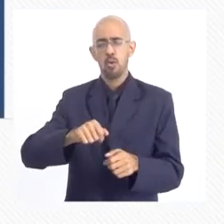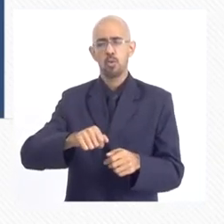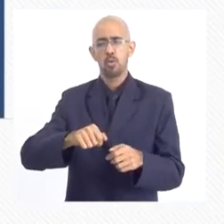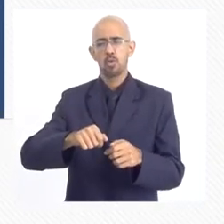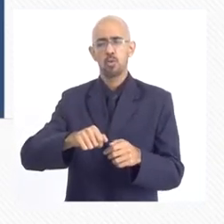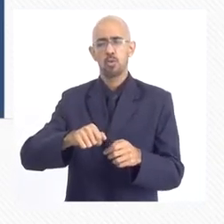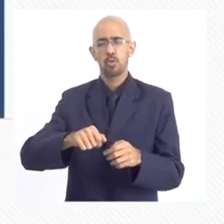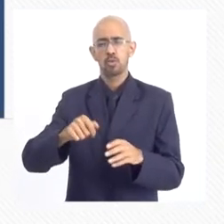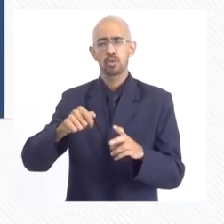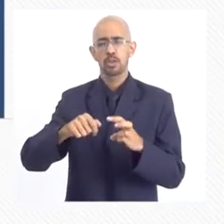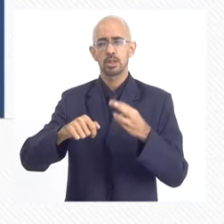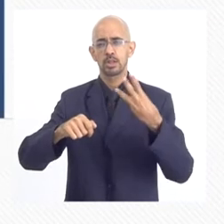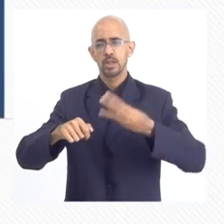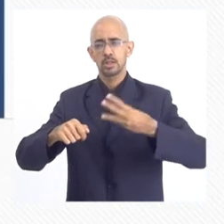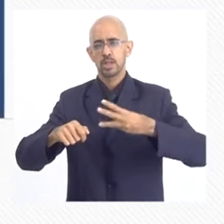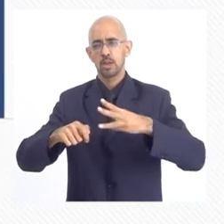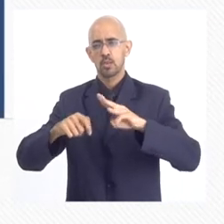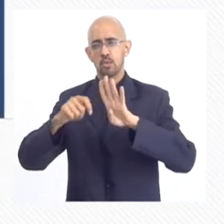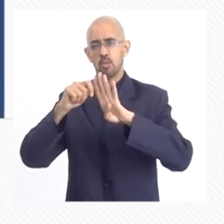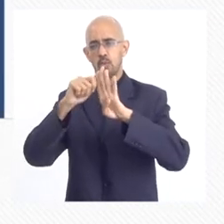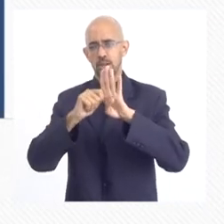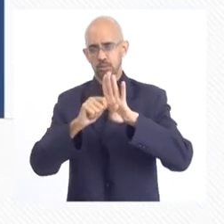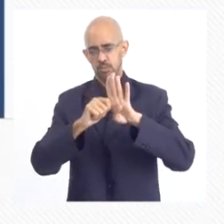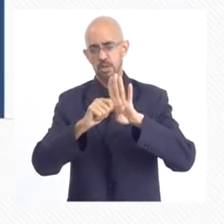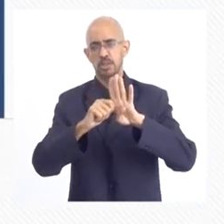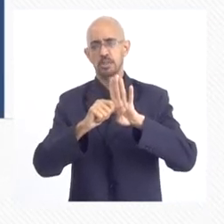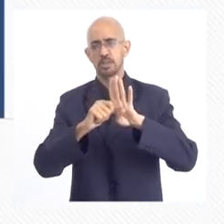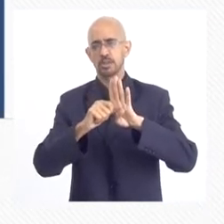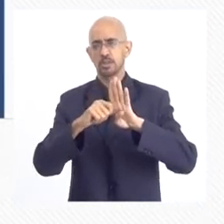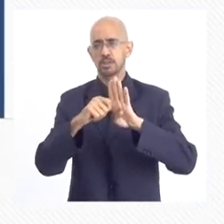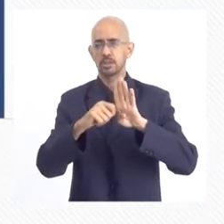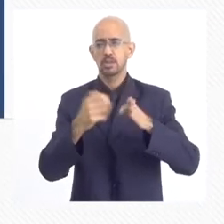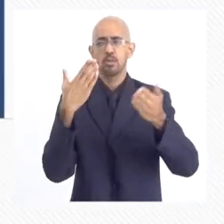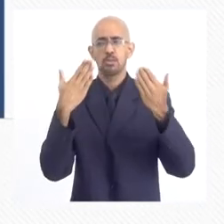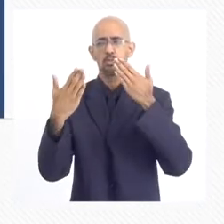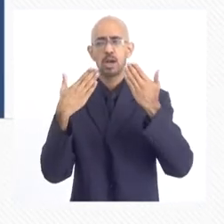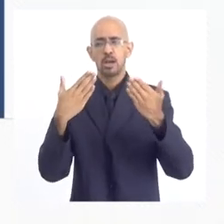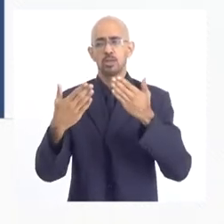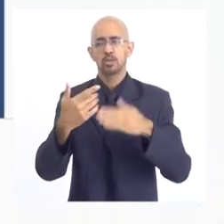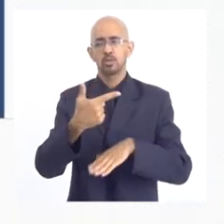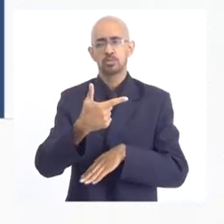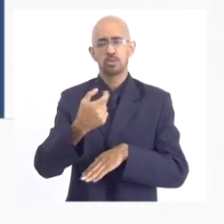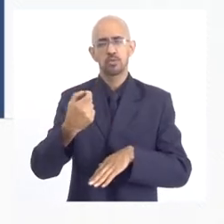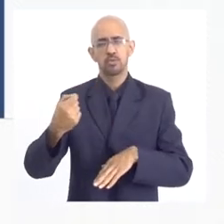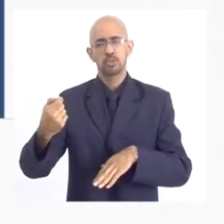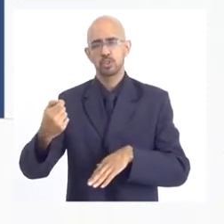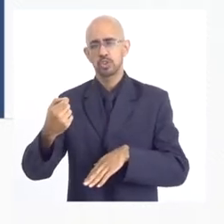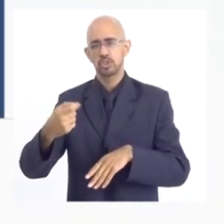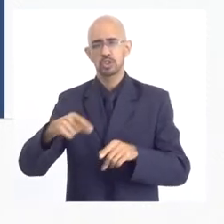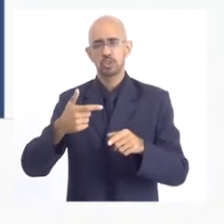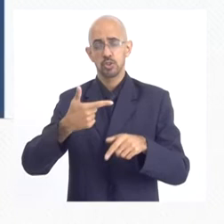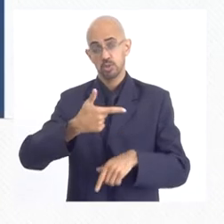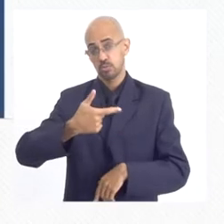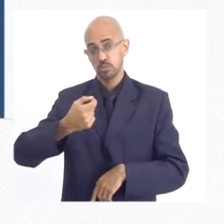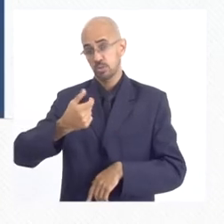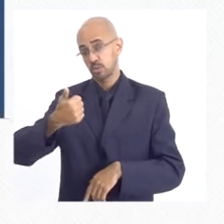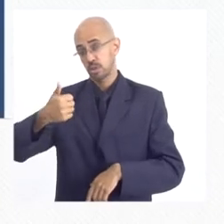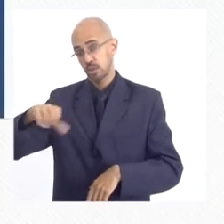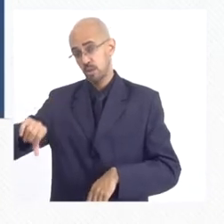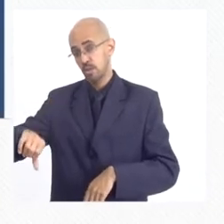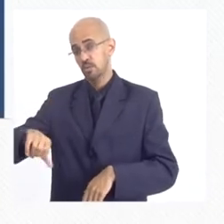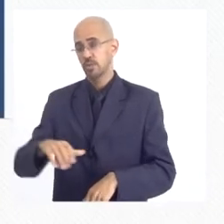A gente aqui compara 2020 com 2019. Aí a gente tem aqui um crescimento no